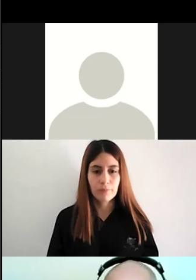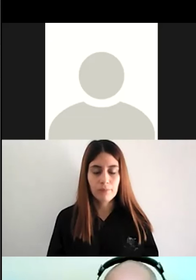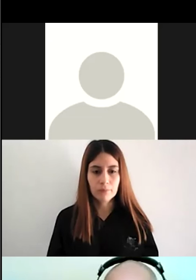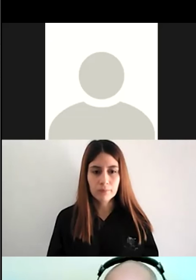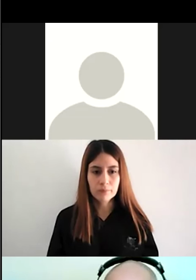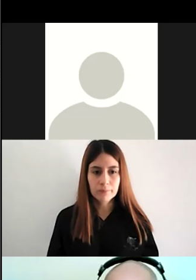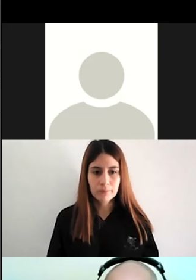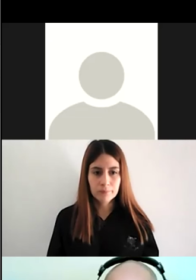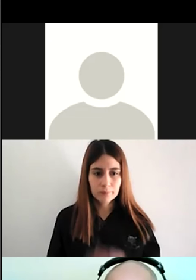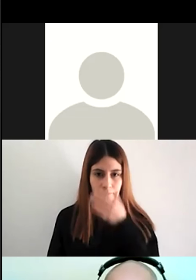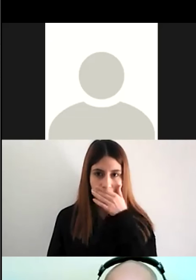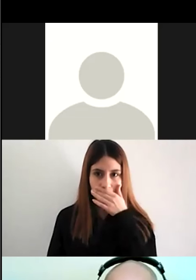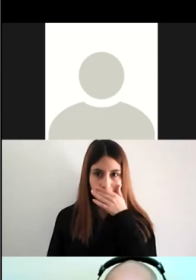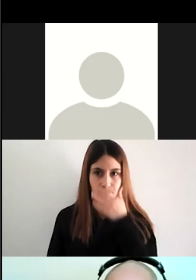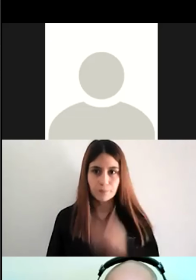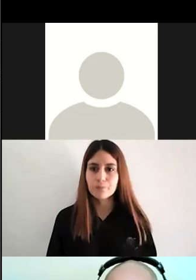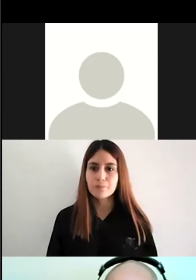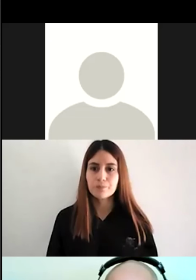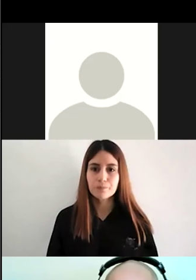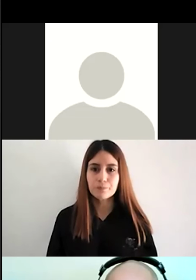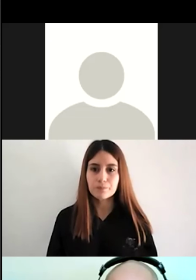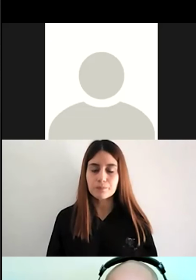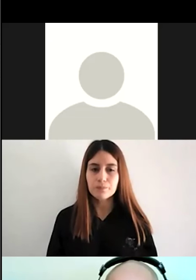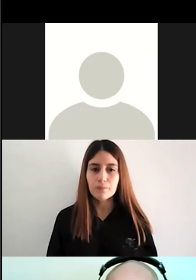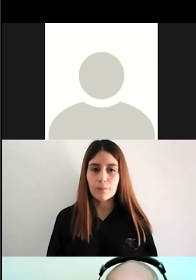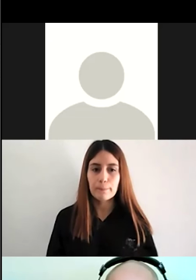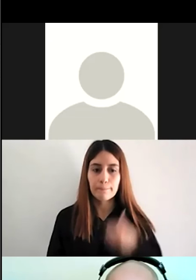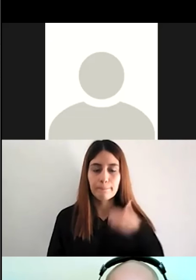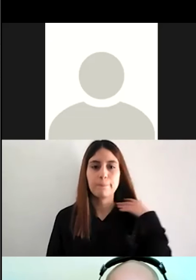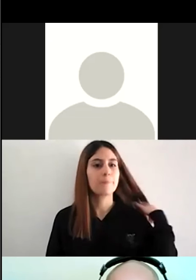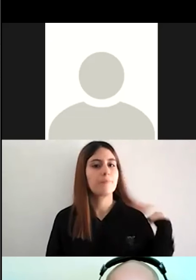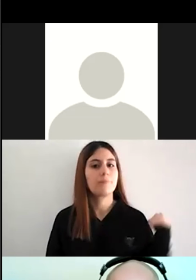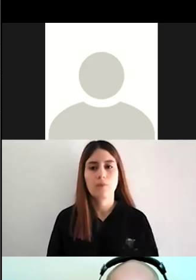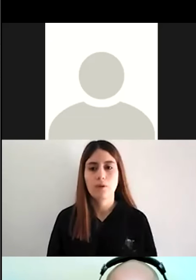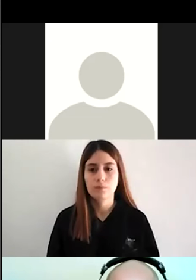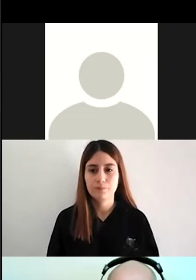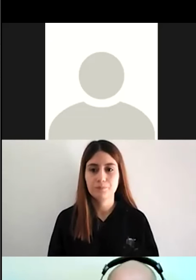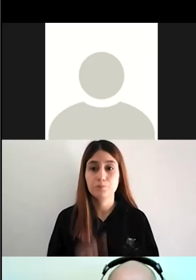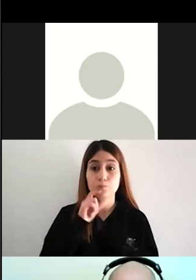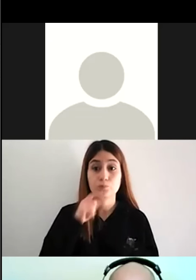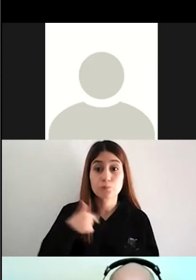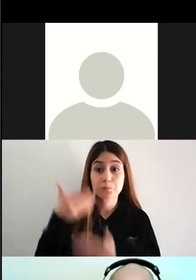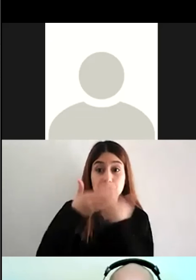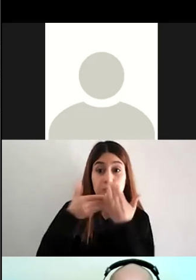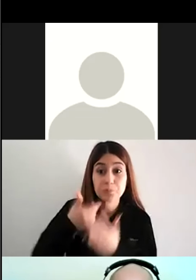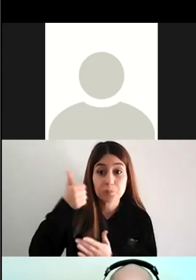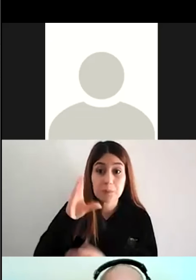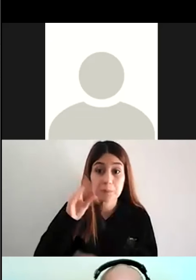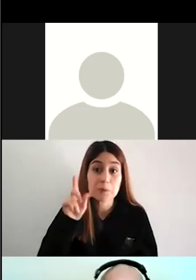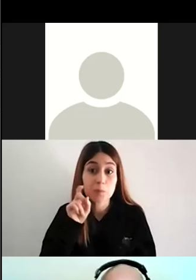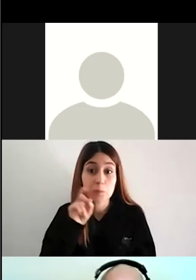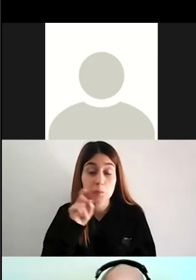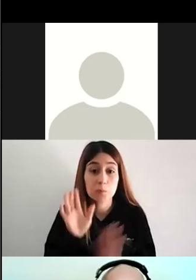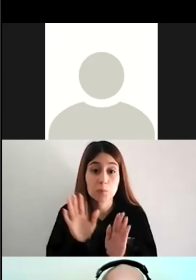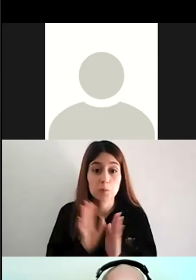Boa tarde a todos. Obrigada pela vossa presença no evento. Se calhar será melhor eu partilhar, que é mais seguro, porque ela não está